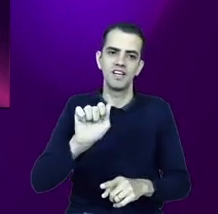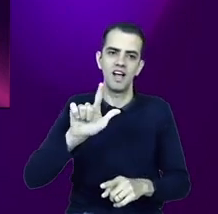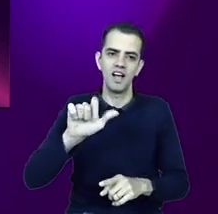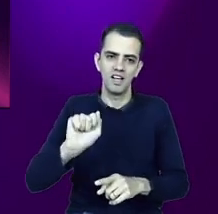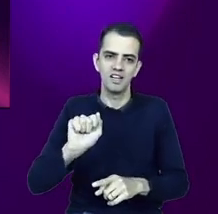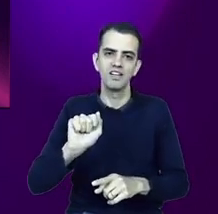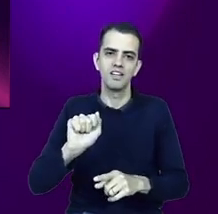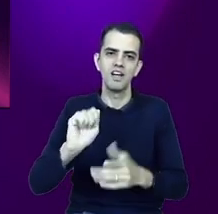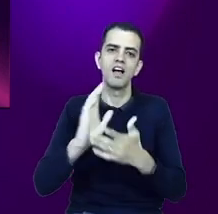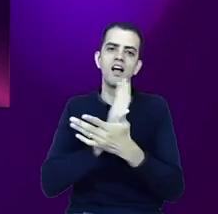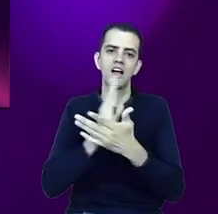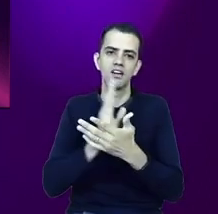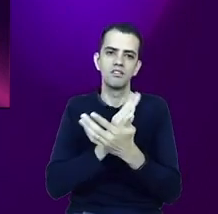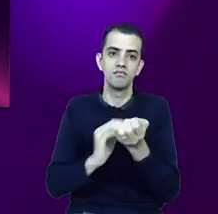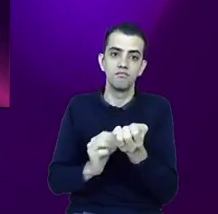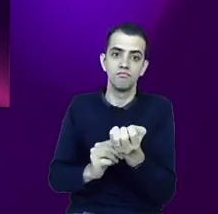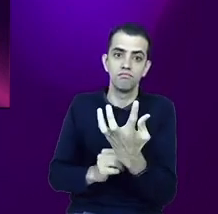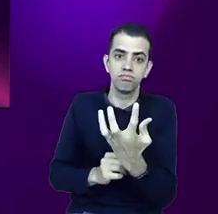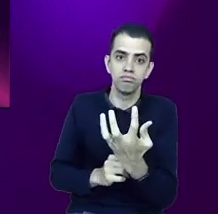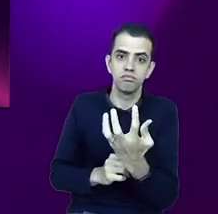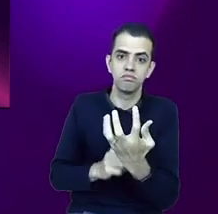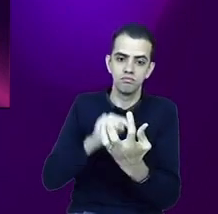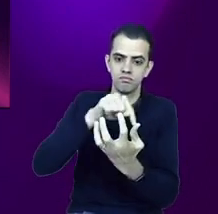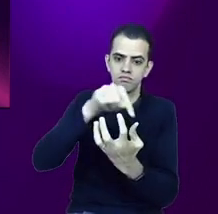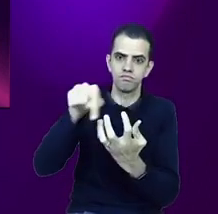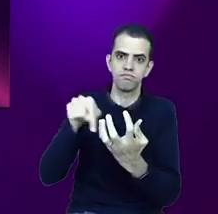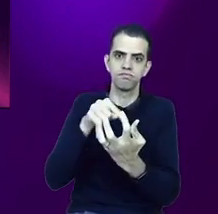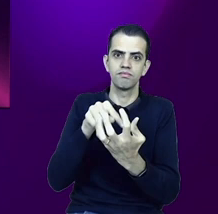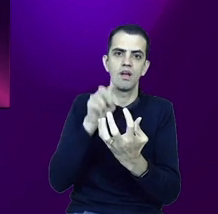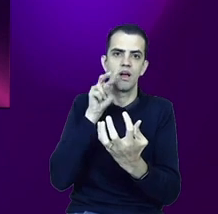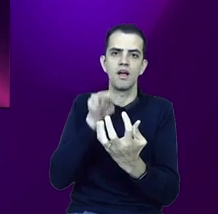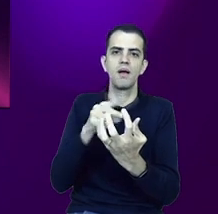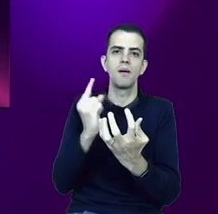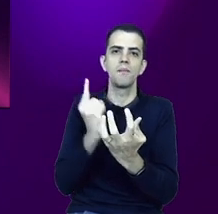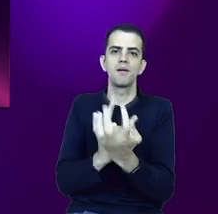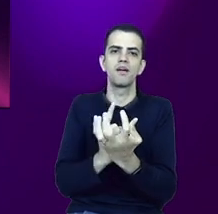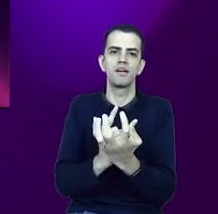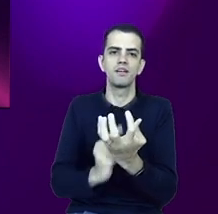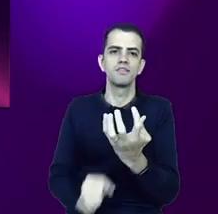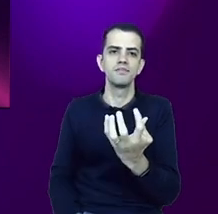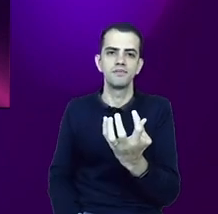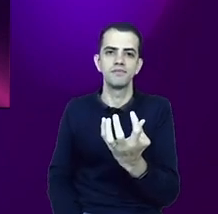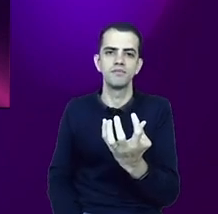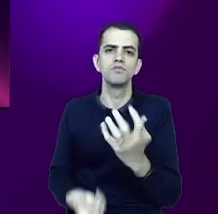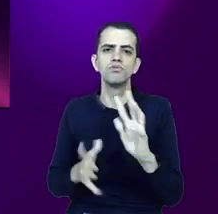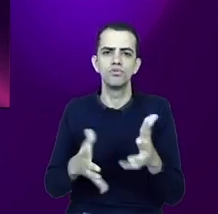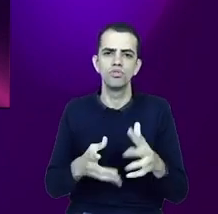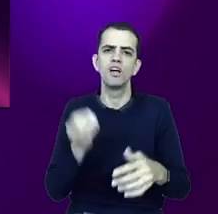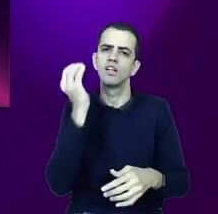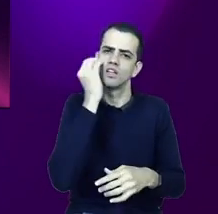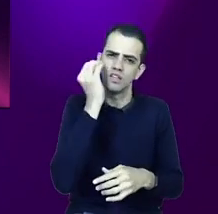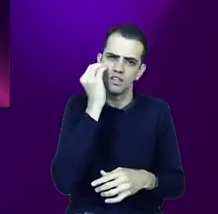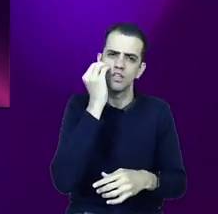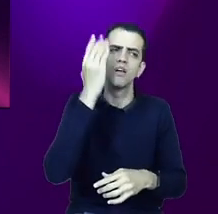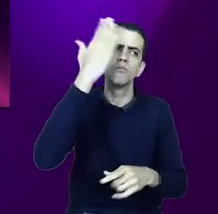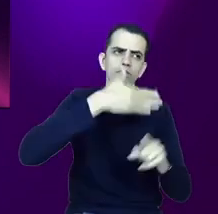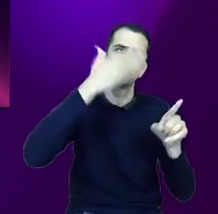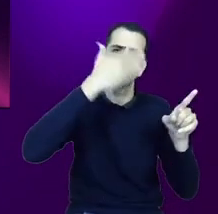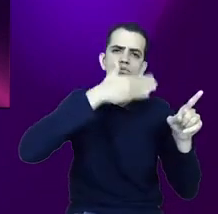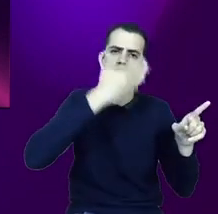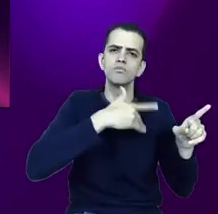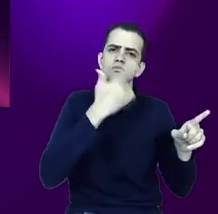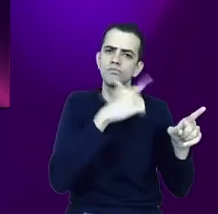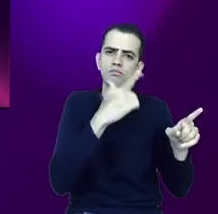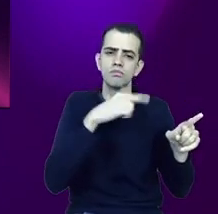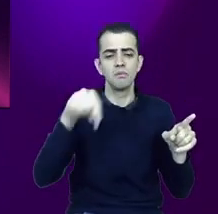nem todos os casos têm benefício da sua utilização. É um método já aprovado pelo FDA, que no Brasil até o momento